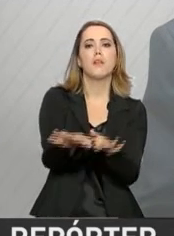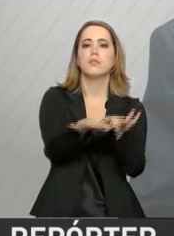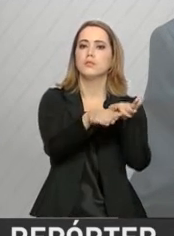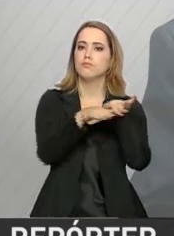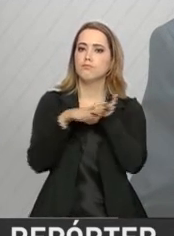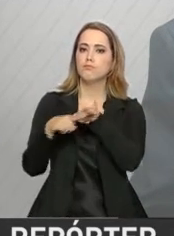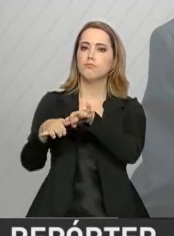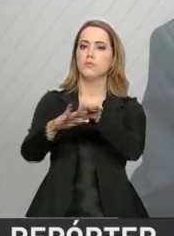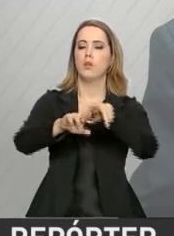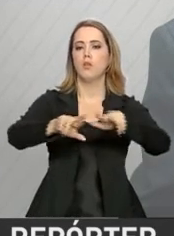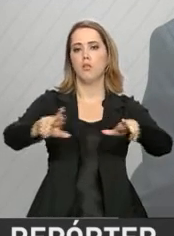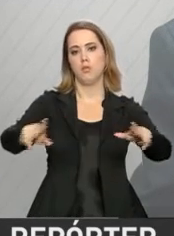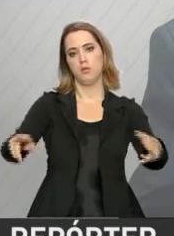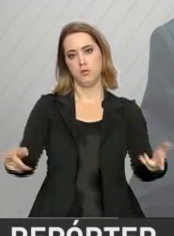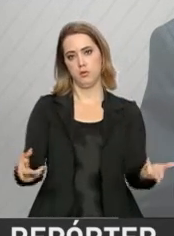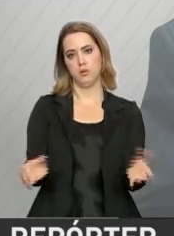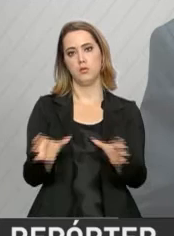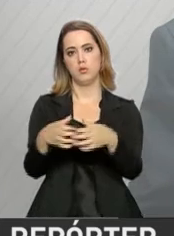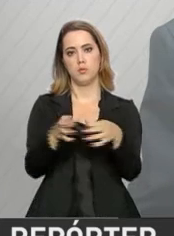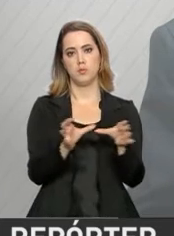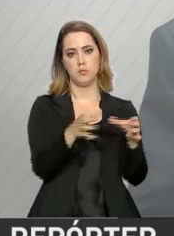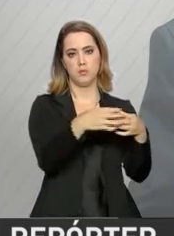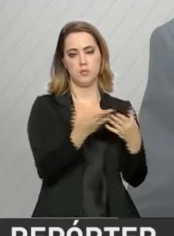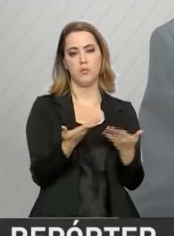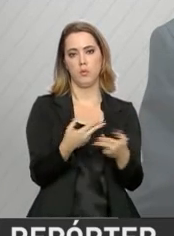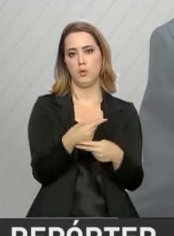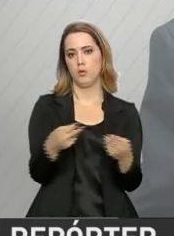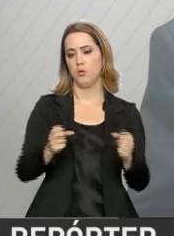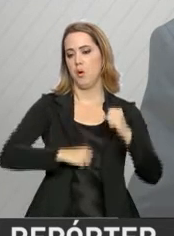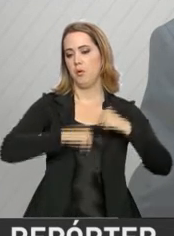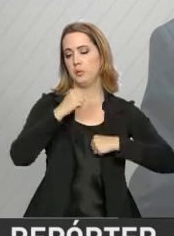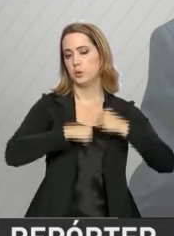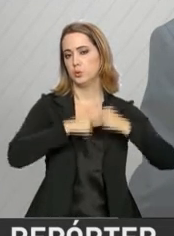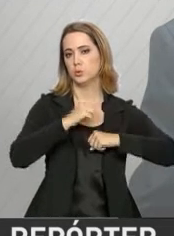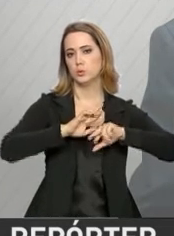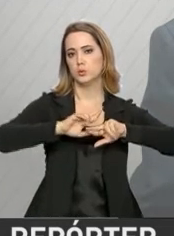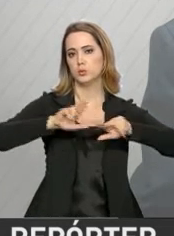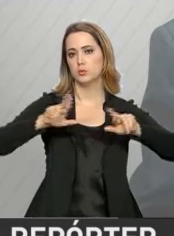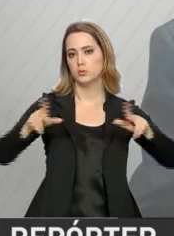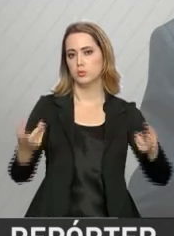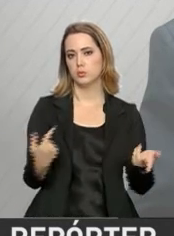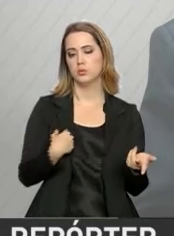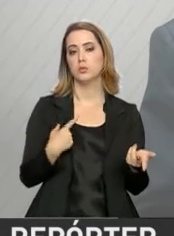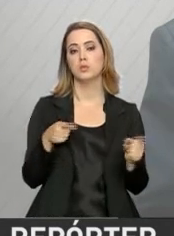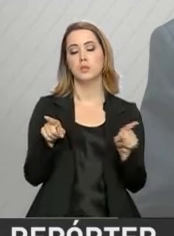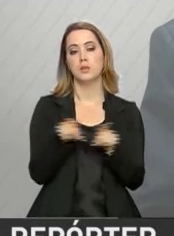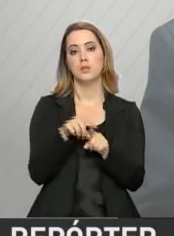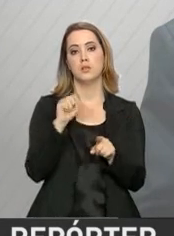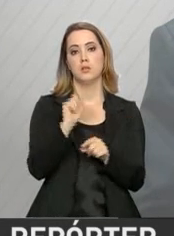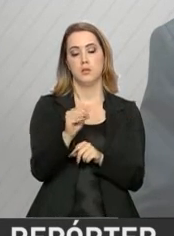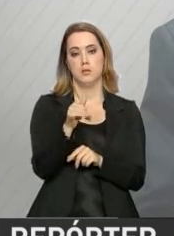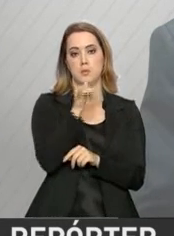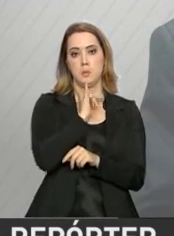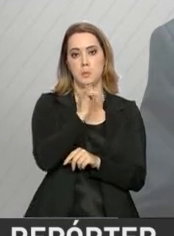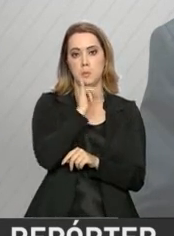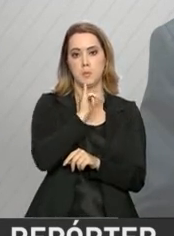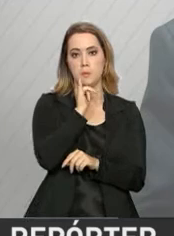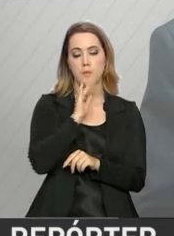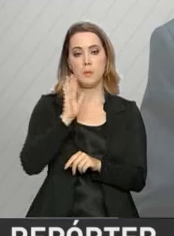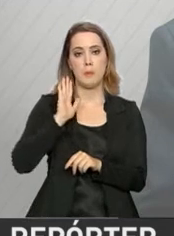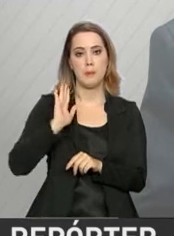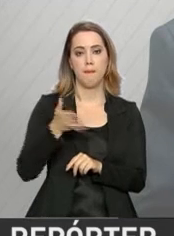diversas áreas, seja a questão de bens de produção, os bens de capital, né, por exemplo, que já